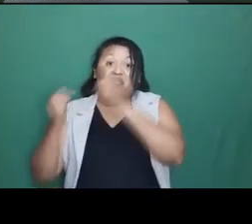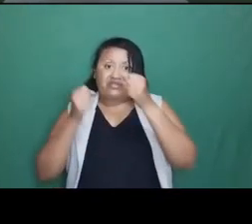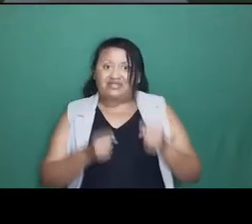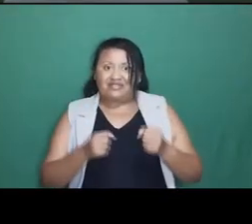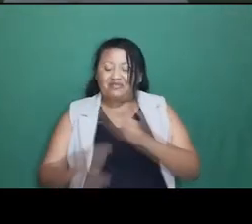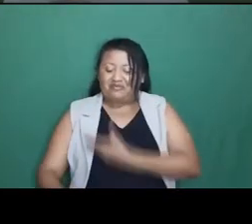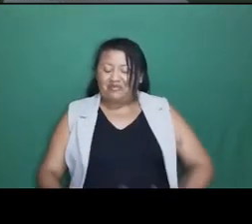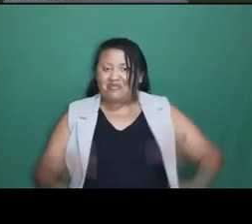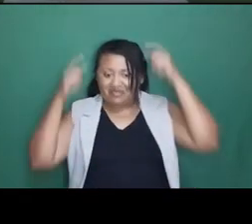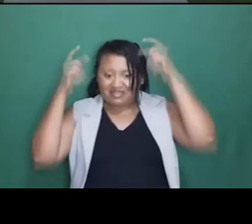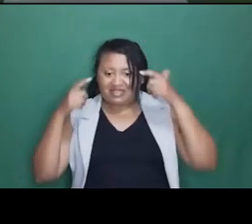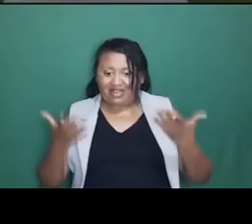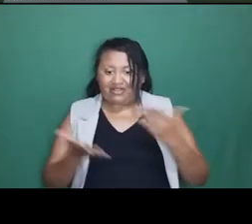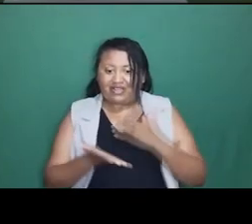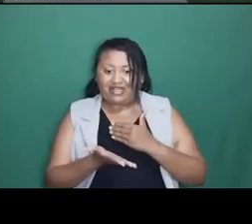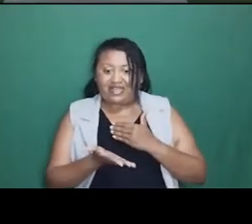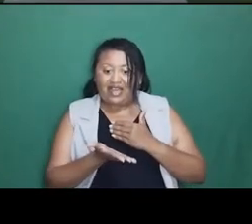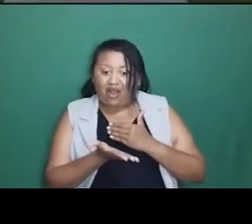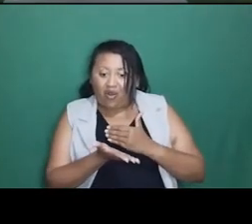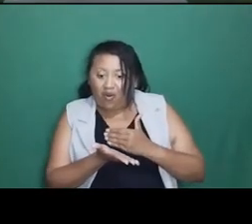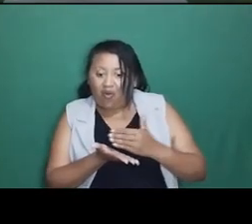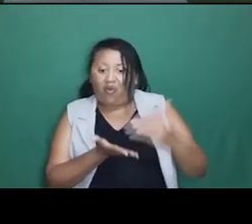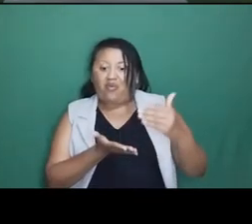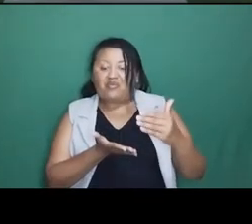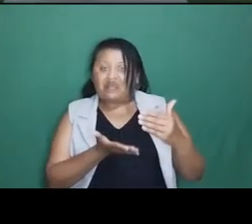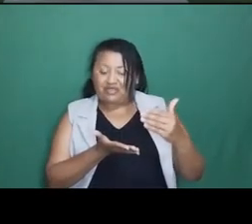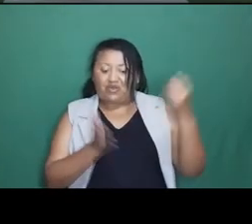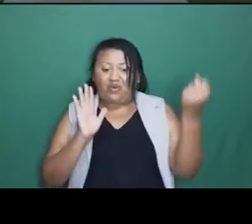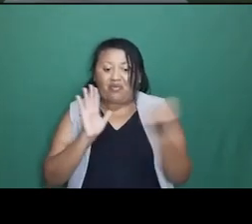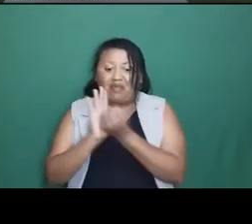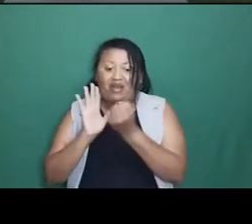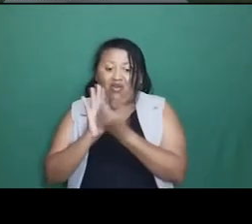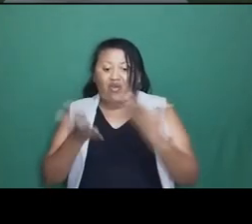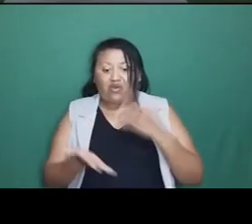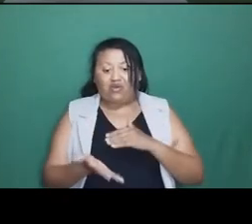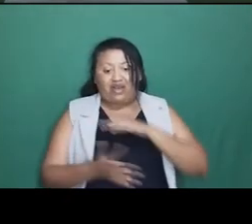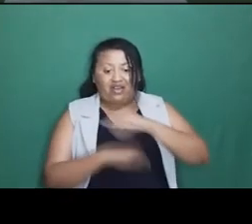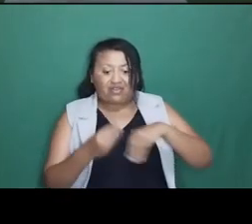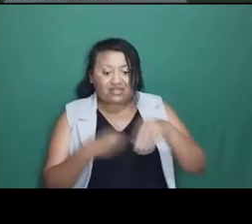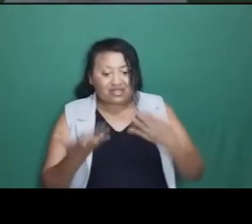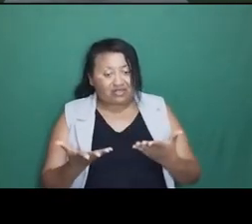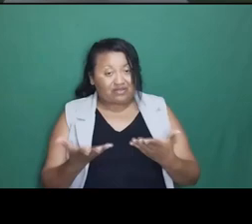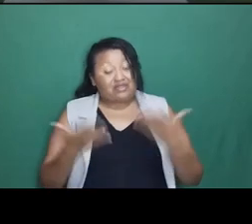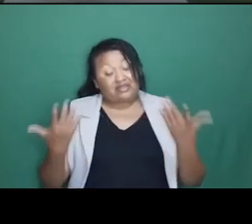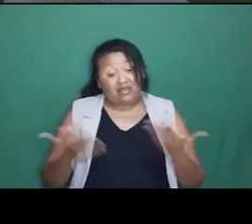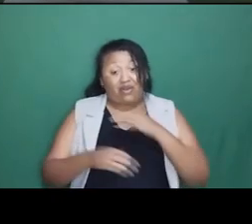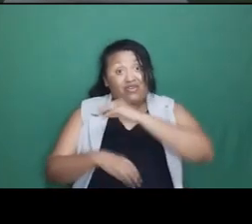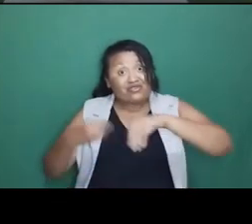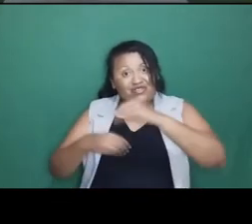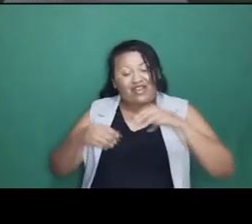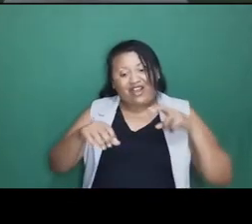Revolução grande parte da nobreza fugiu do país e os revolucionários avançaram